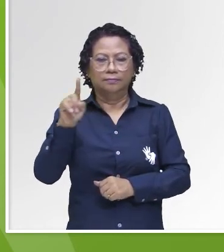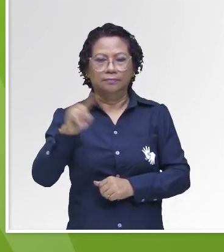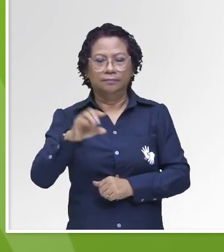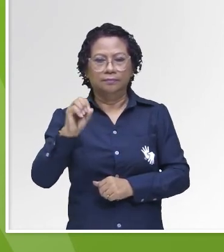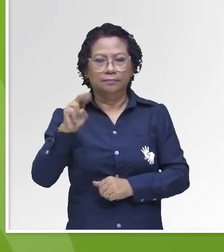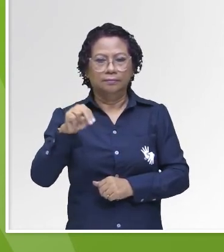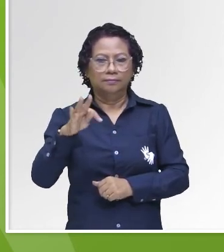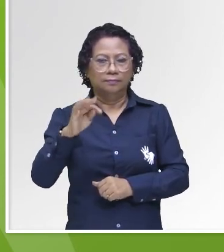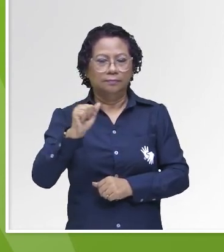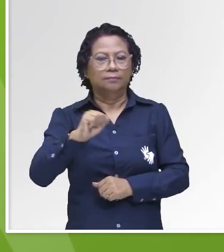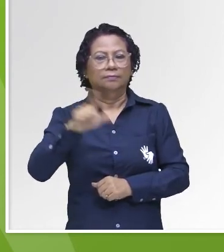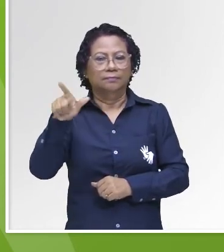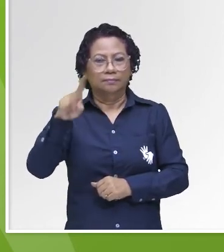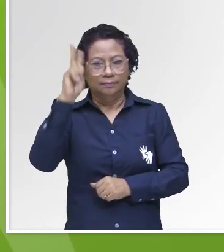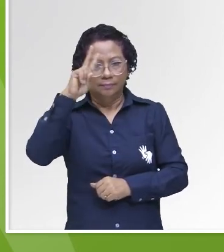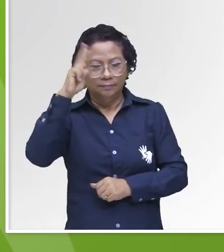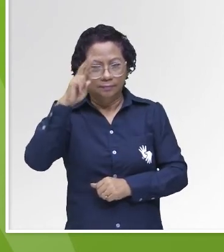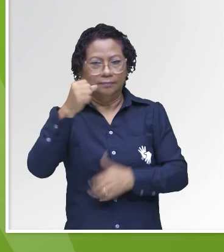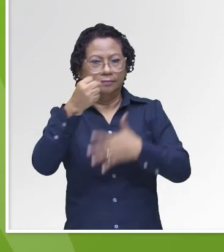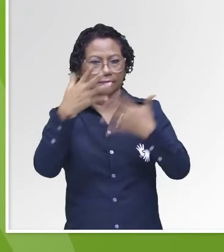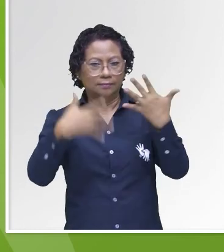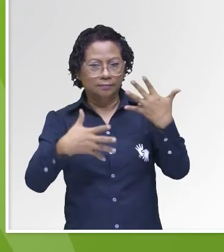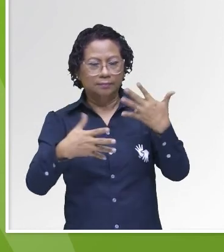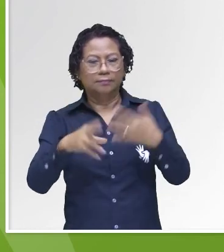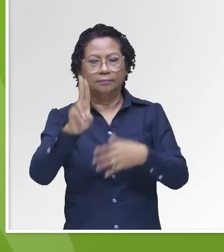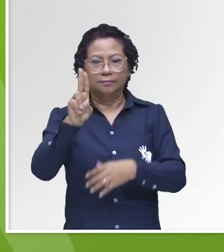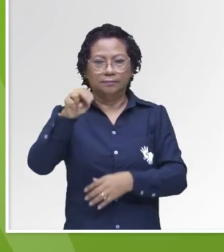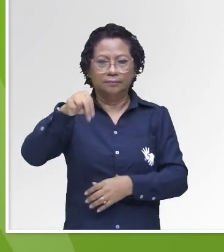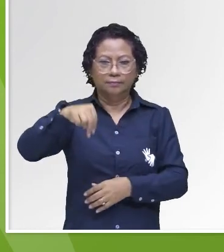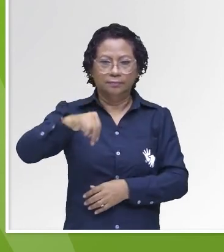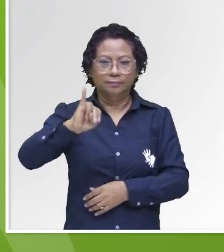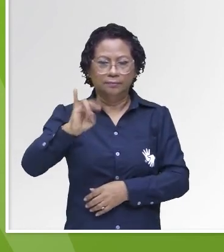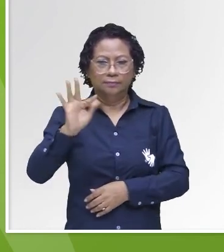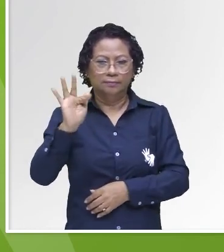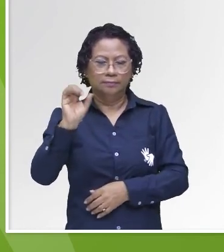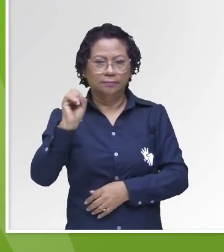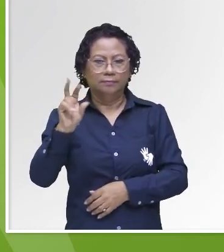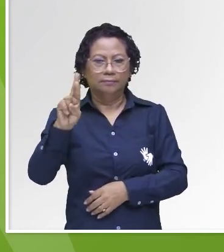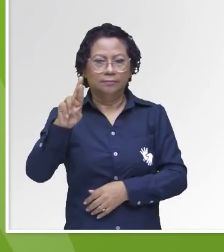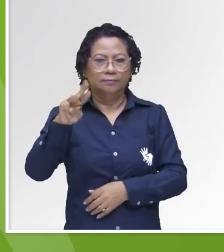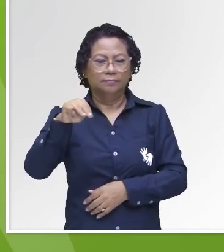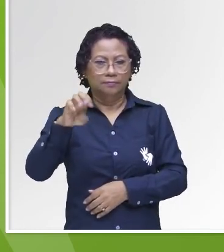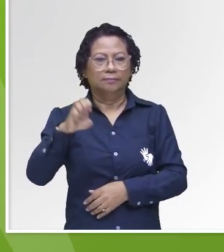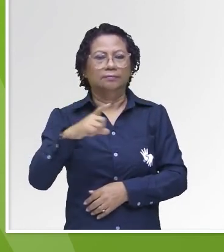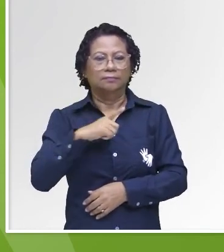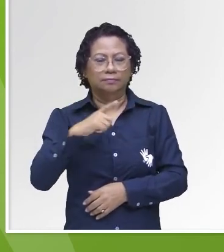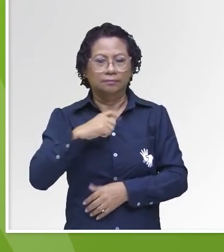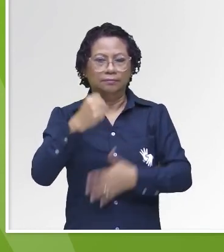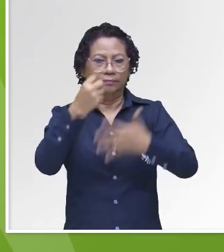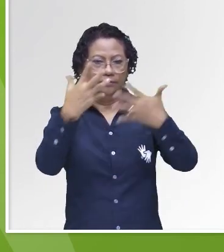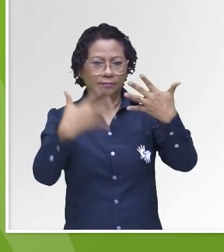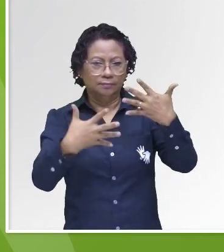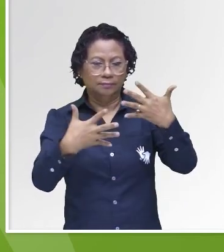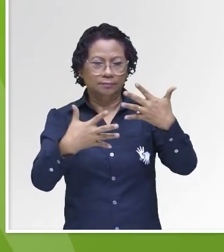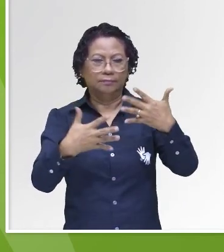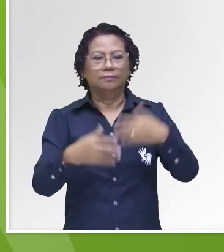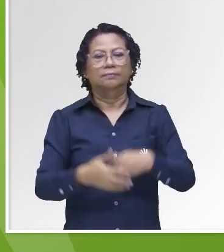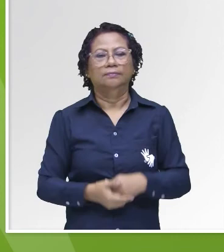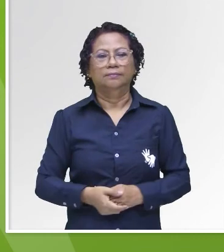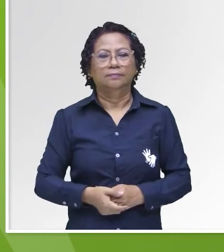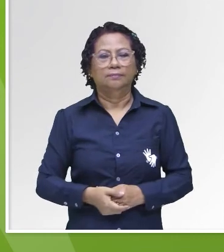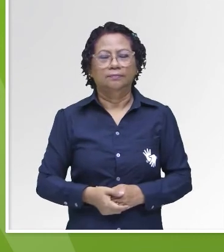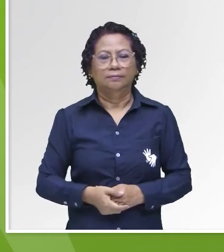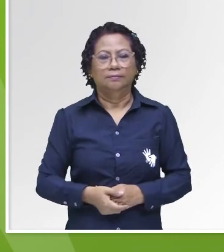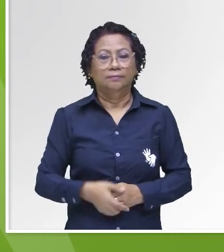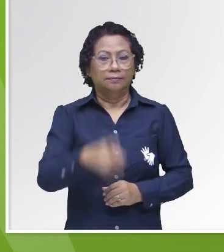Olha só, o movimento é uniforme. Logo, eu tenho a equação do movimento uniforme, que é o sorvete, não é? Só que